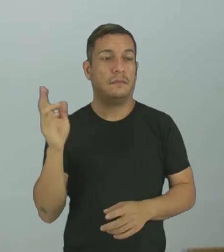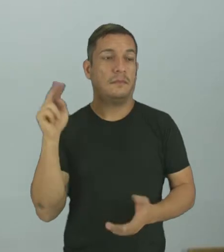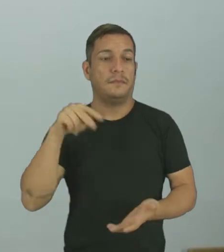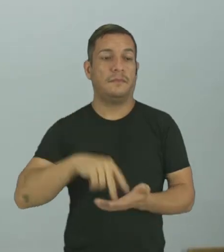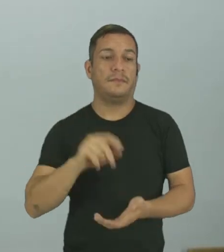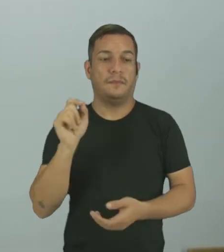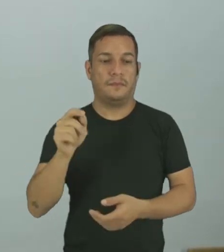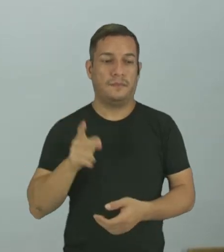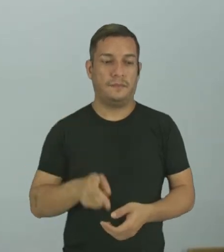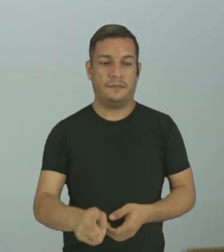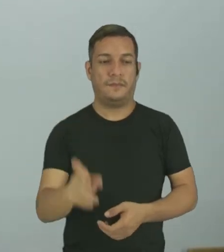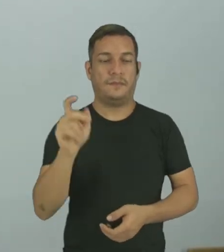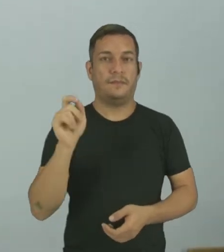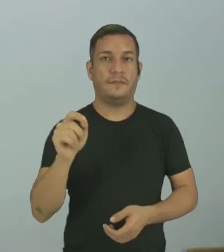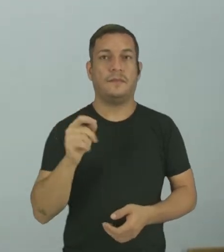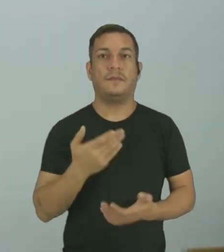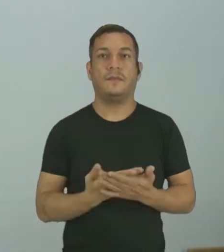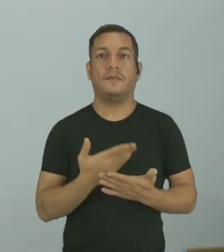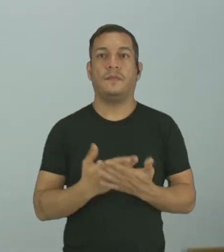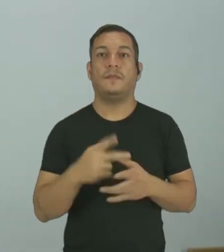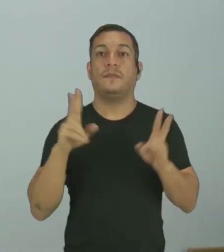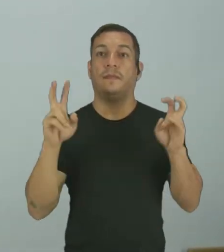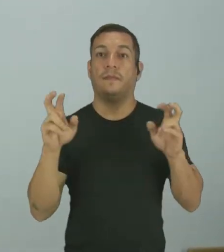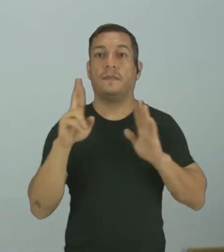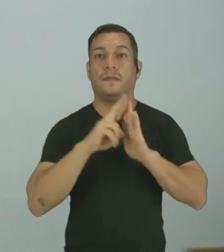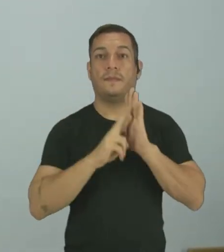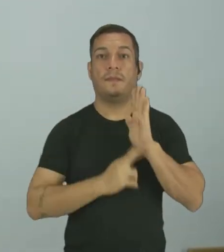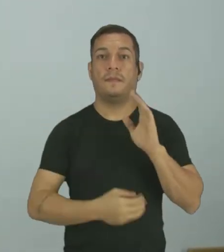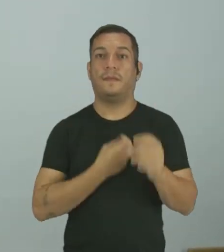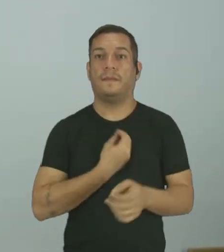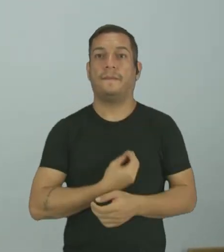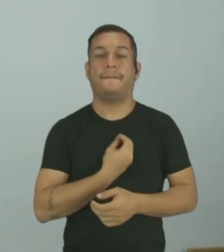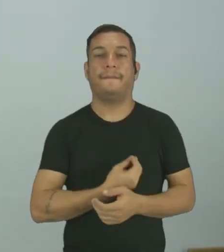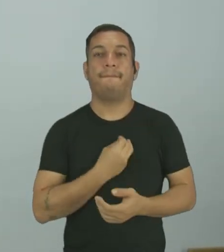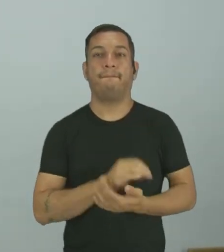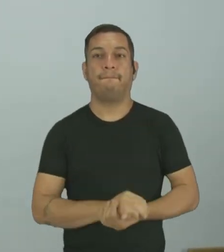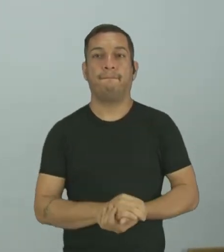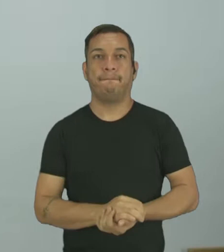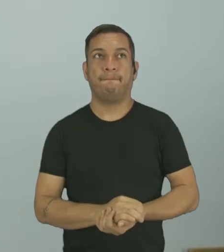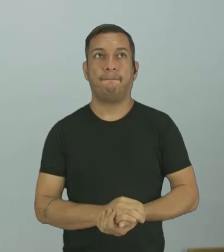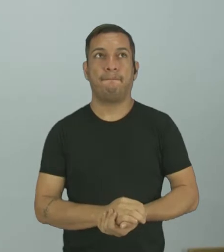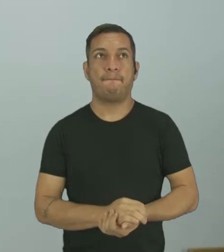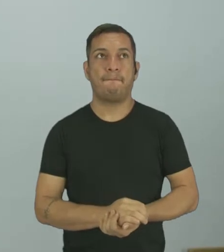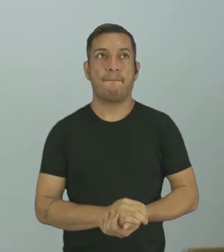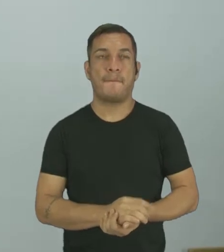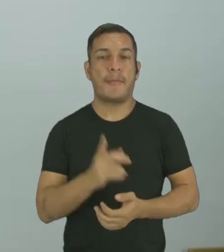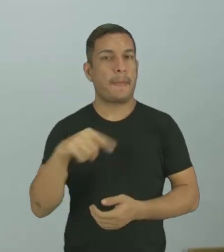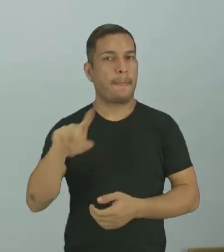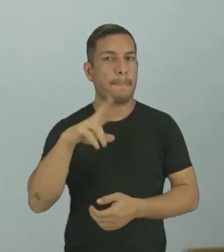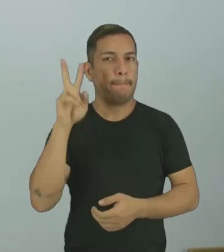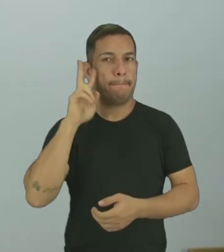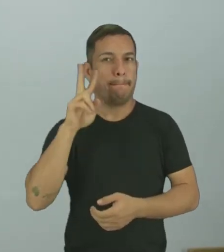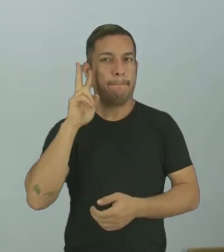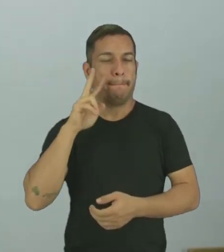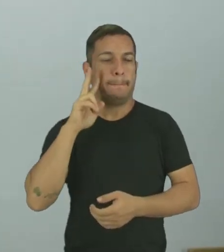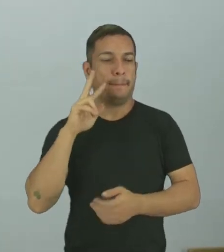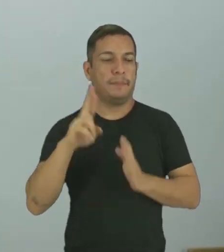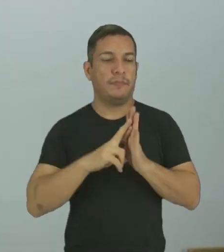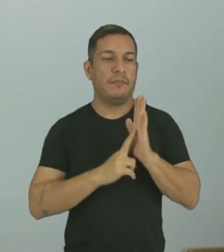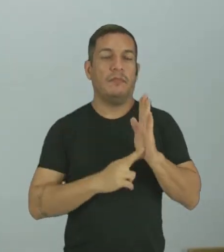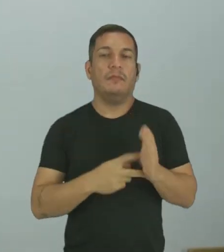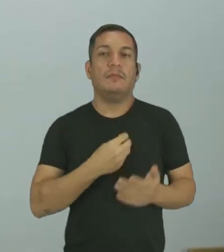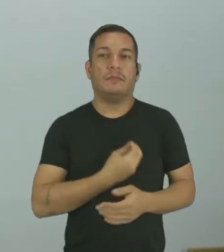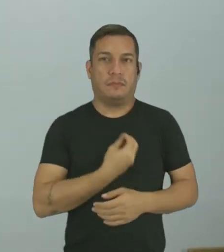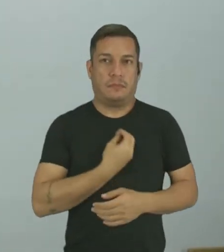para dar continuidade à nossa aula sobre regras de convívio. Vocês lembram das regras de